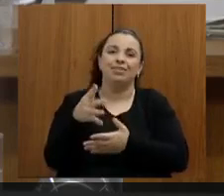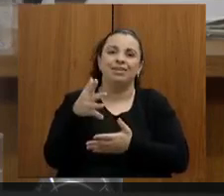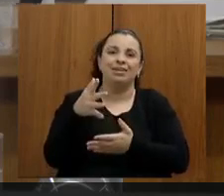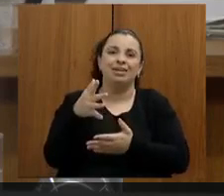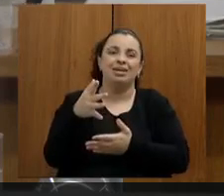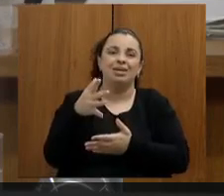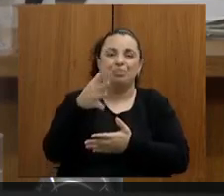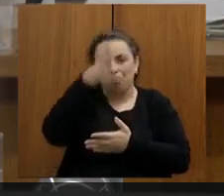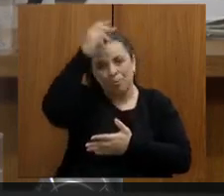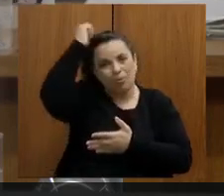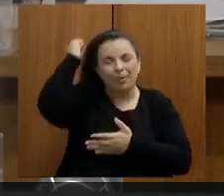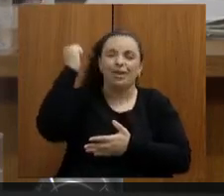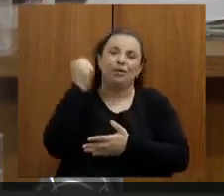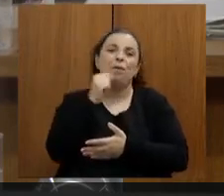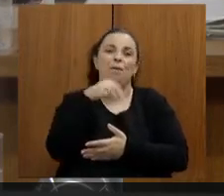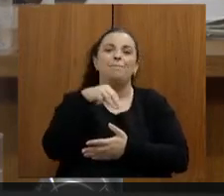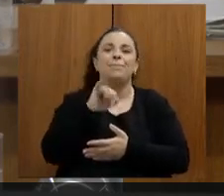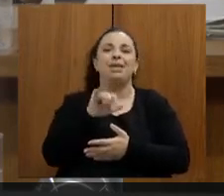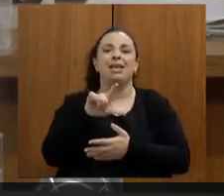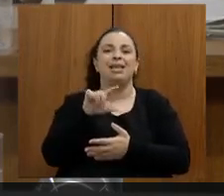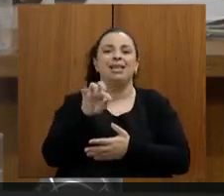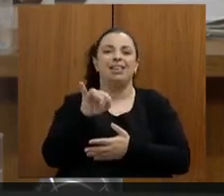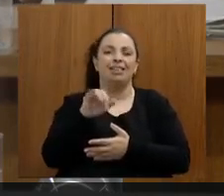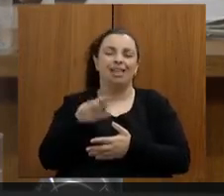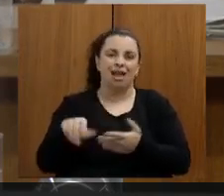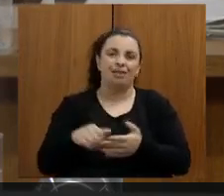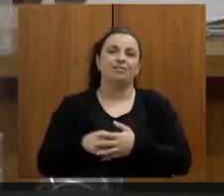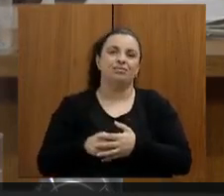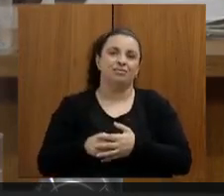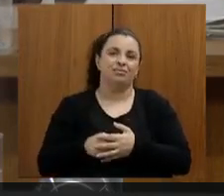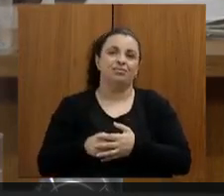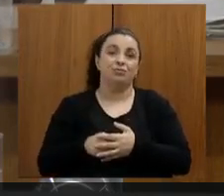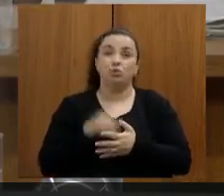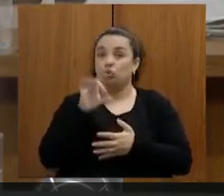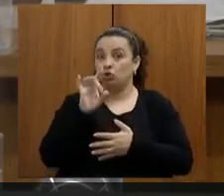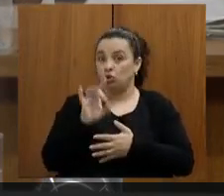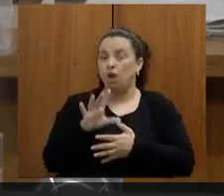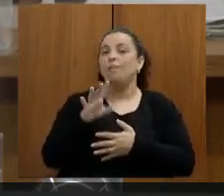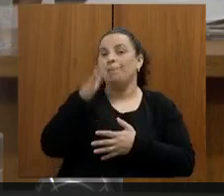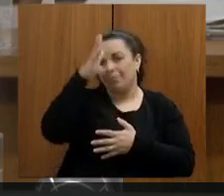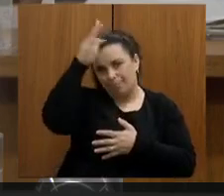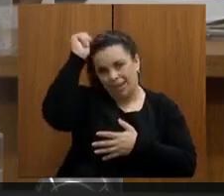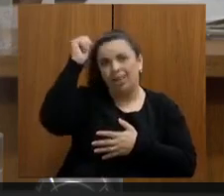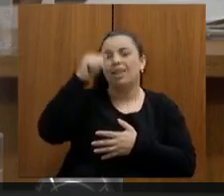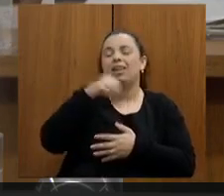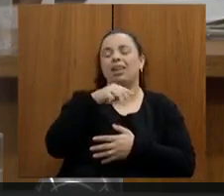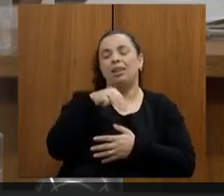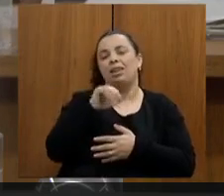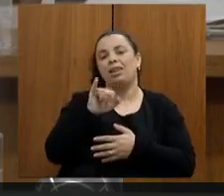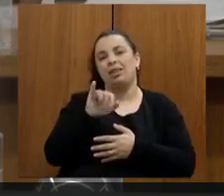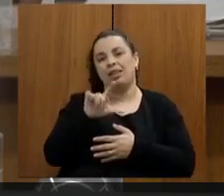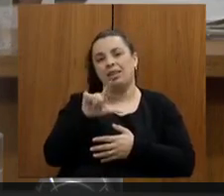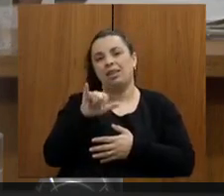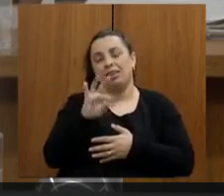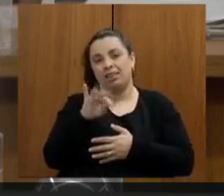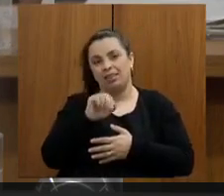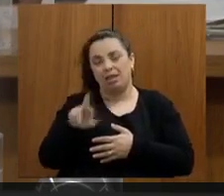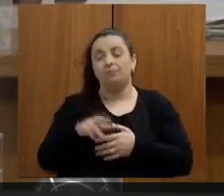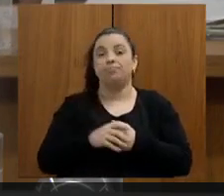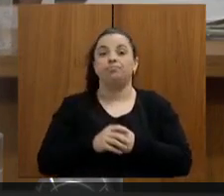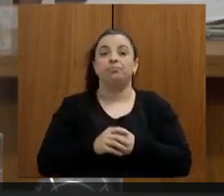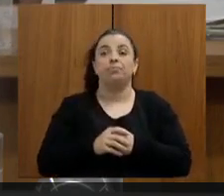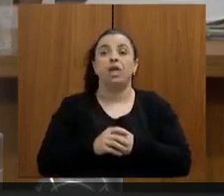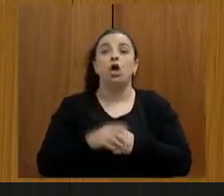um posto avançado mas apenas Bombeiros Militares mas nós temos também no nosso plano de